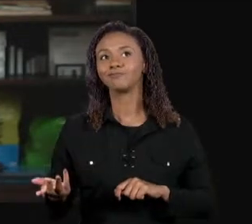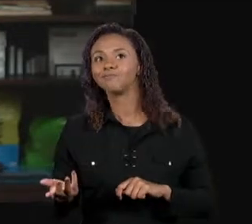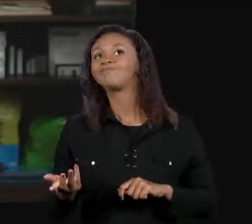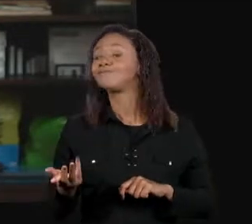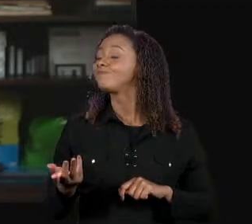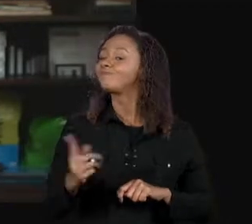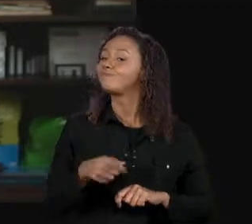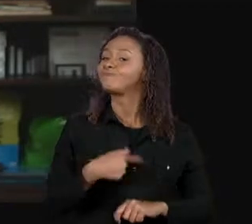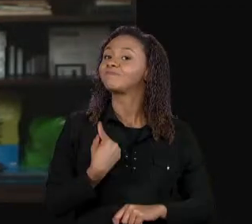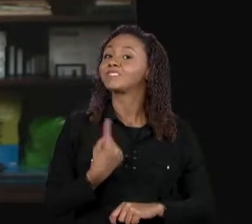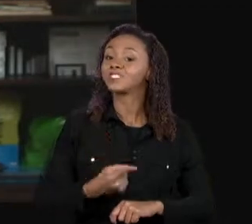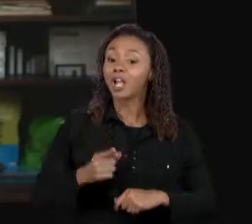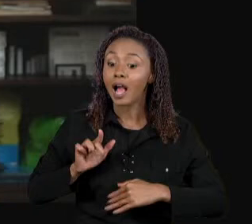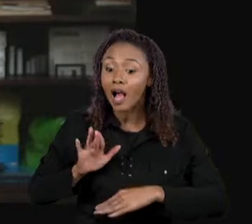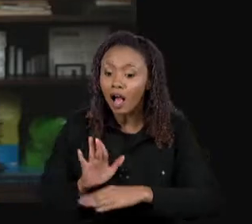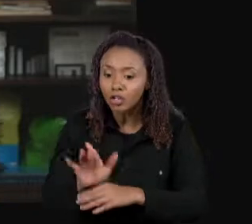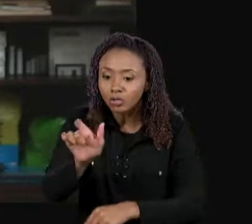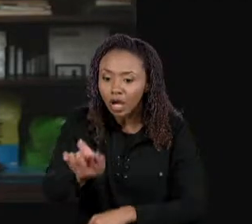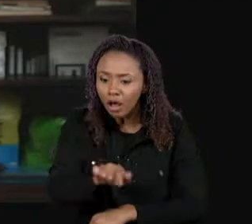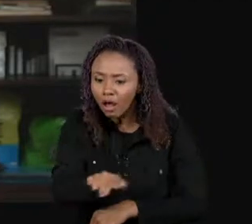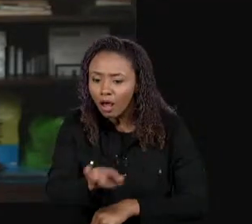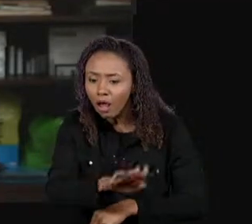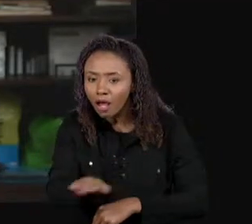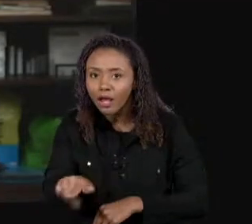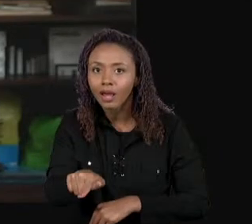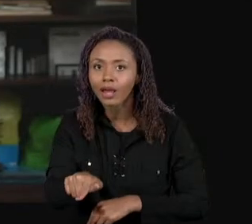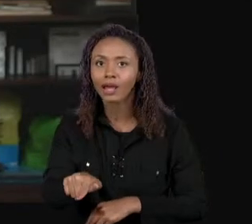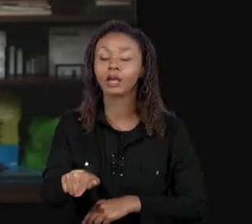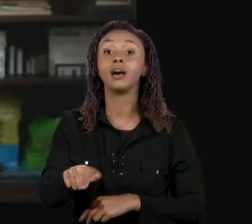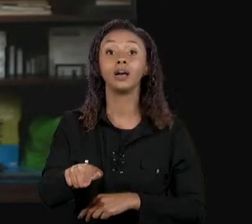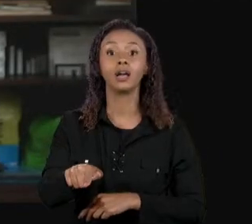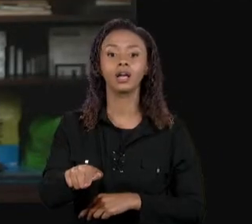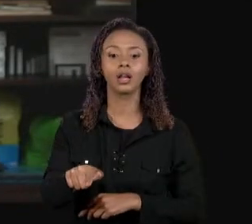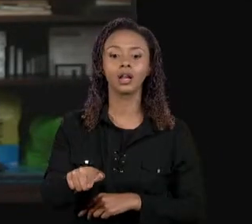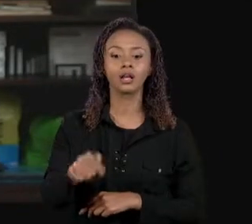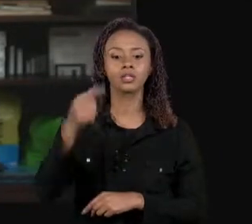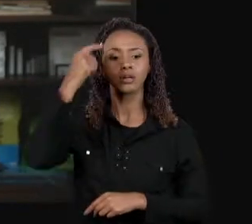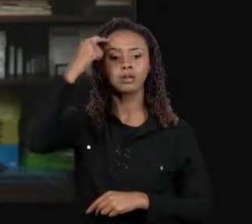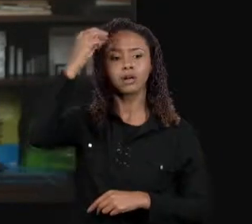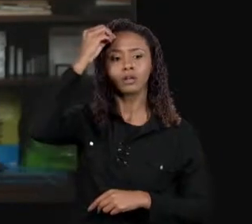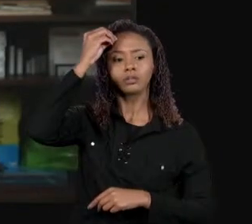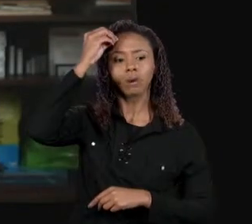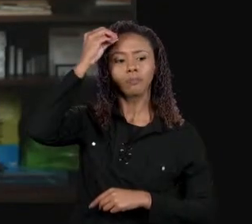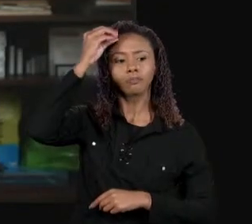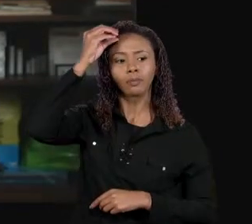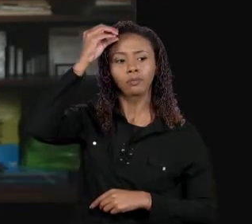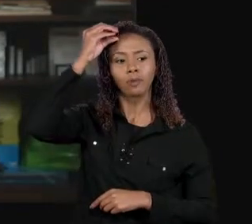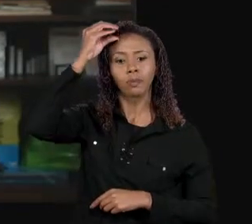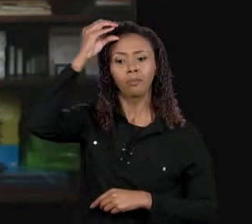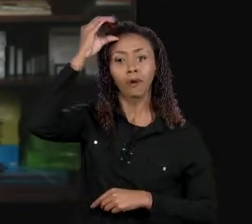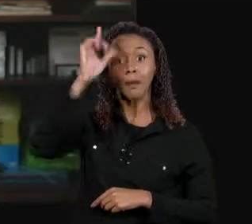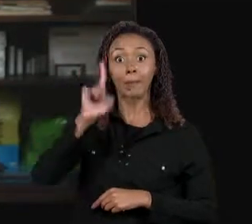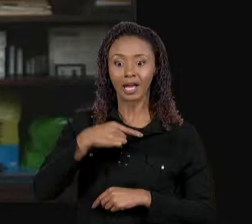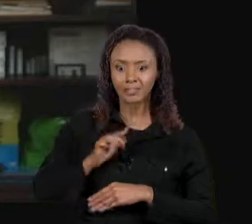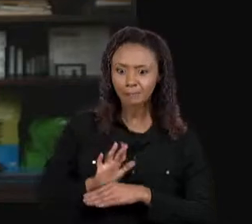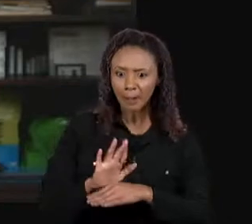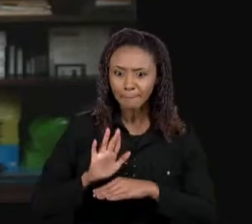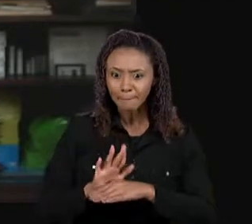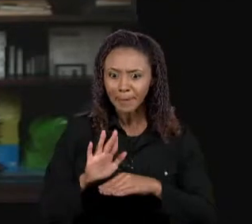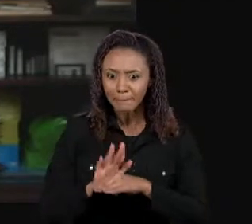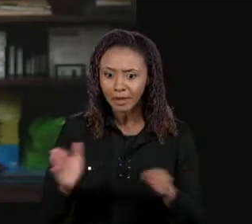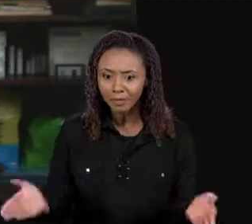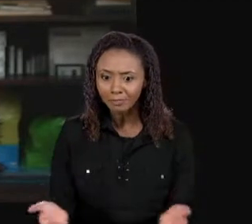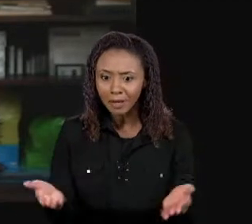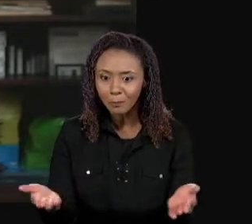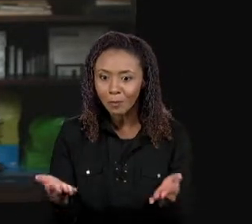de ajudar com que a criança, né, no processo de construção de conhecimento que ela tem, ela amplie esse